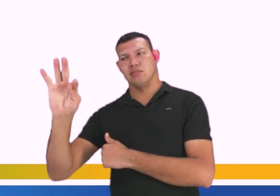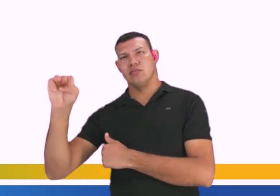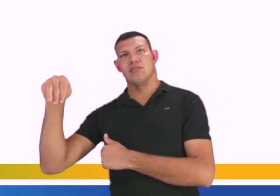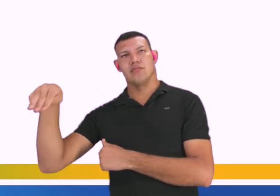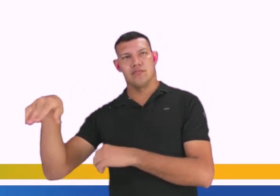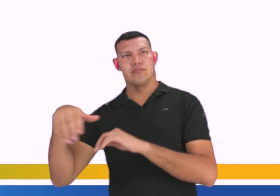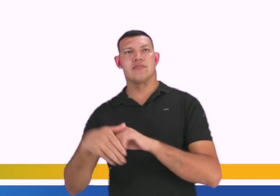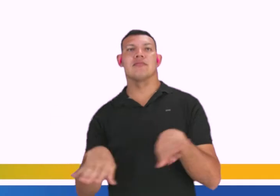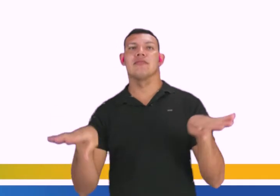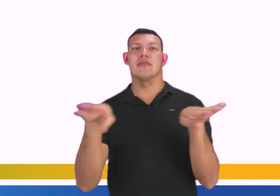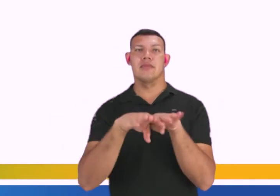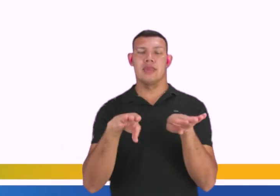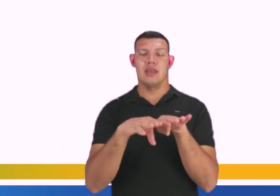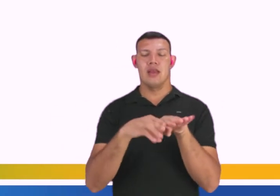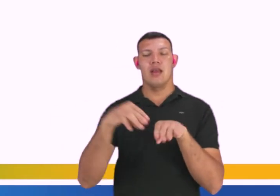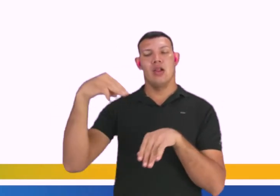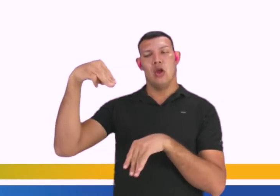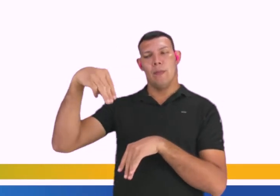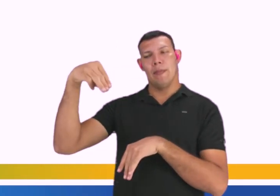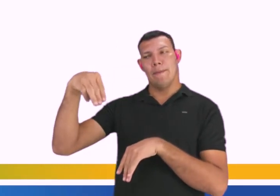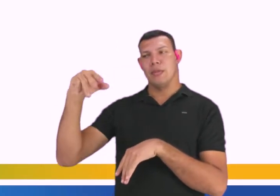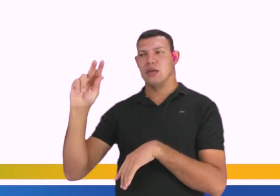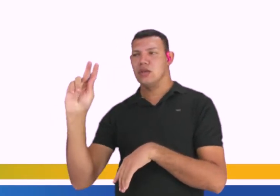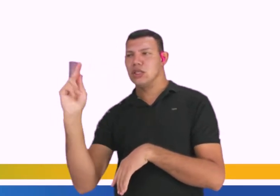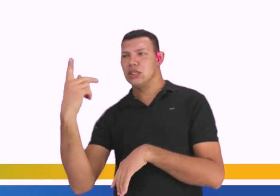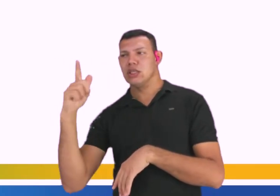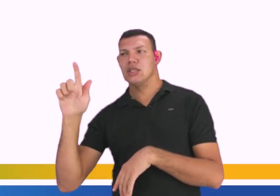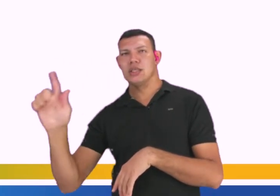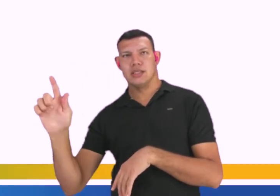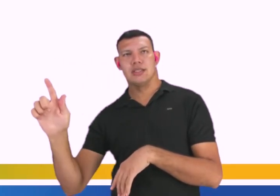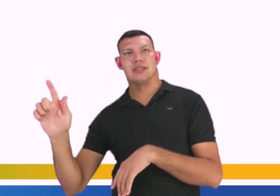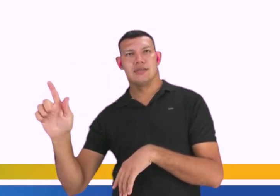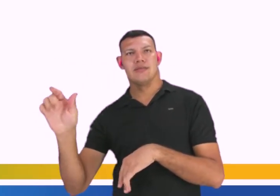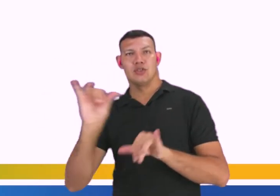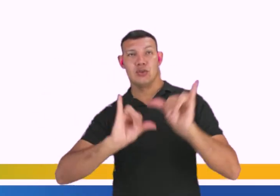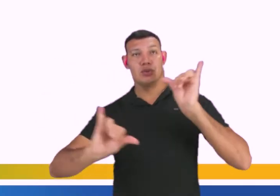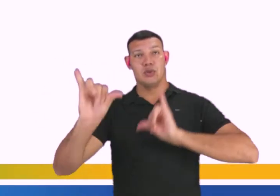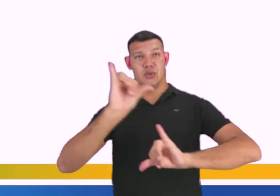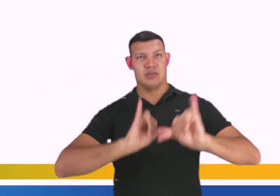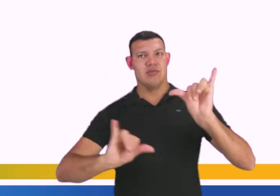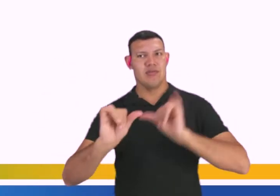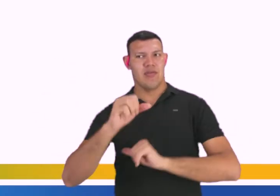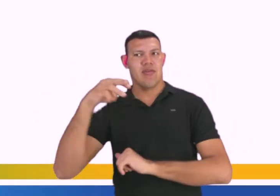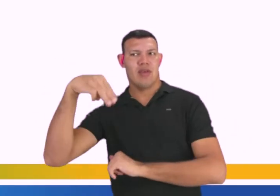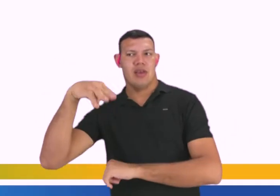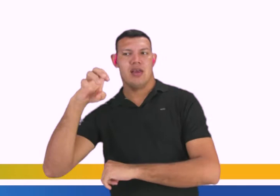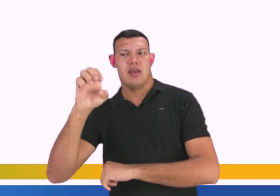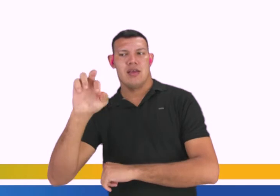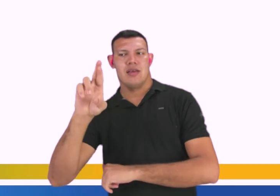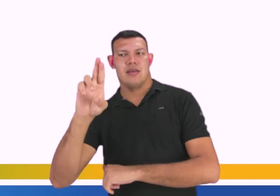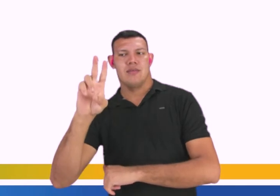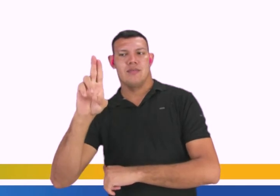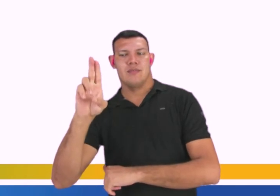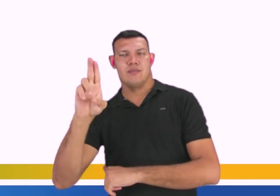mercúrio. Essa ideia de 1 milímetro de mercúrio foi por conta do experimento que foi feito,